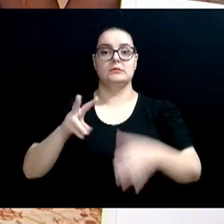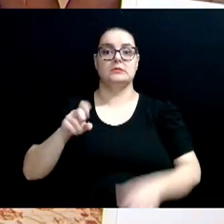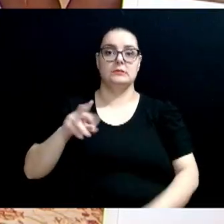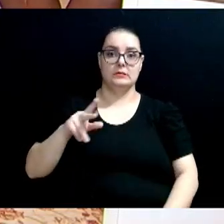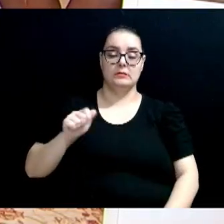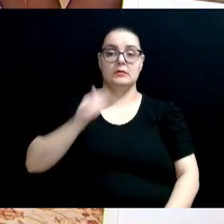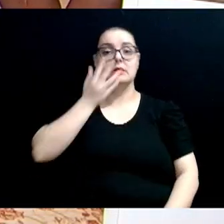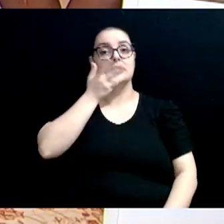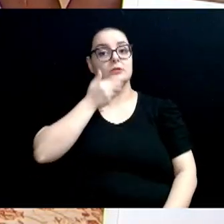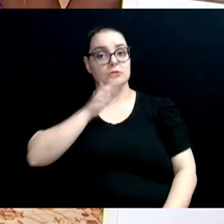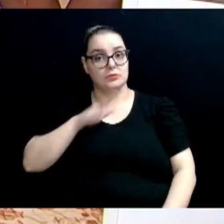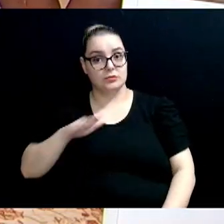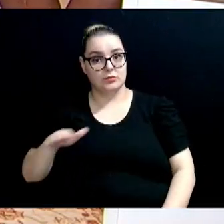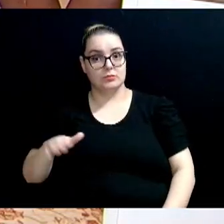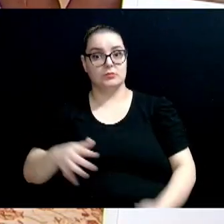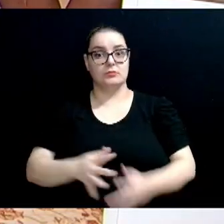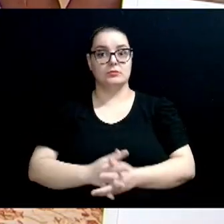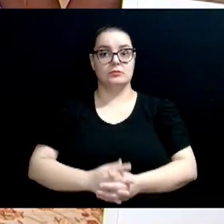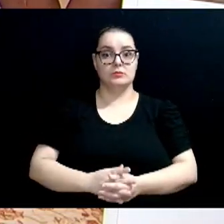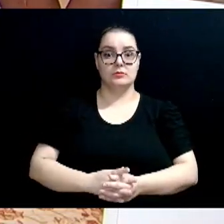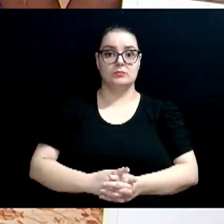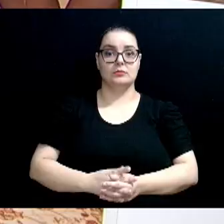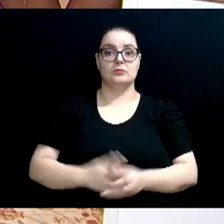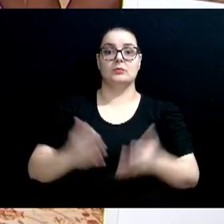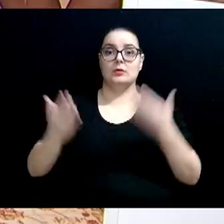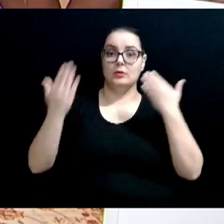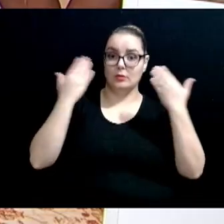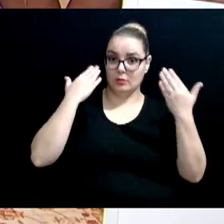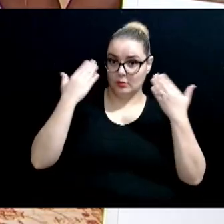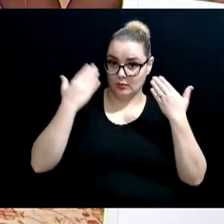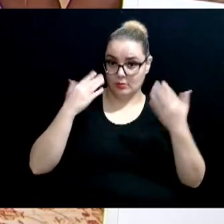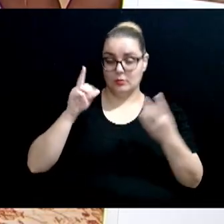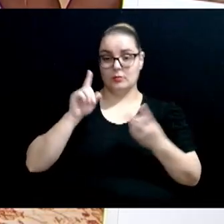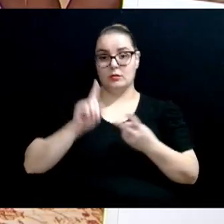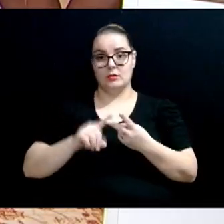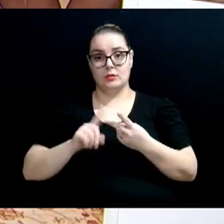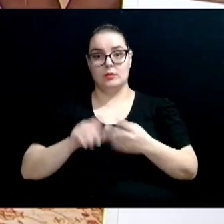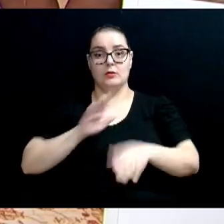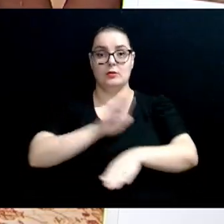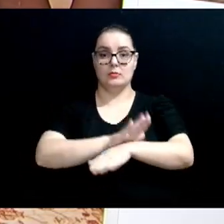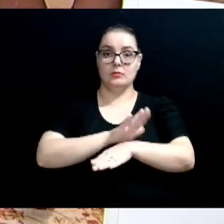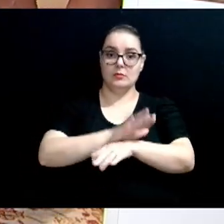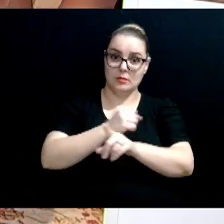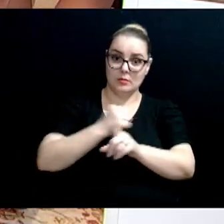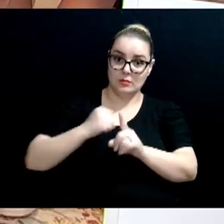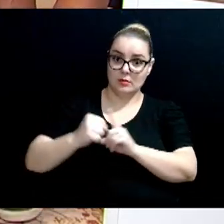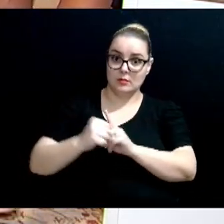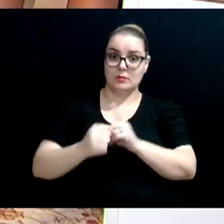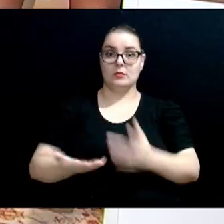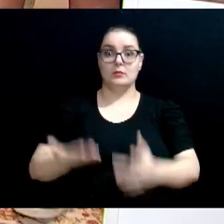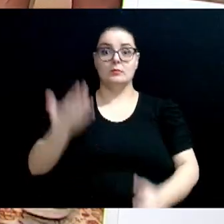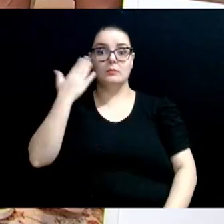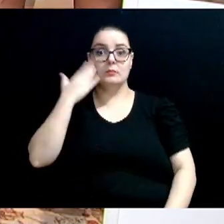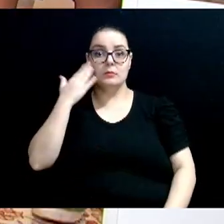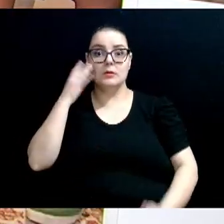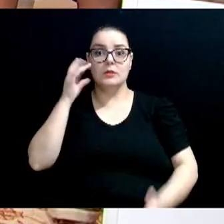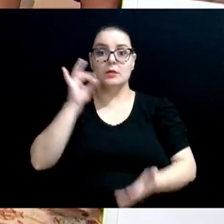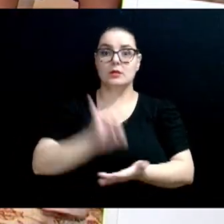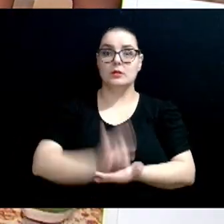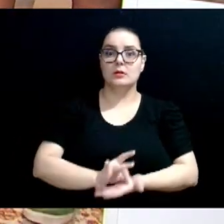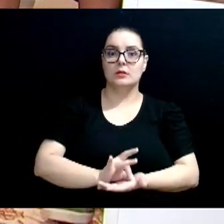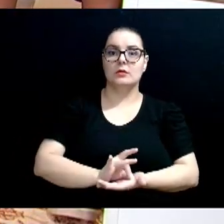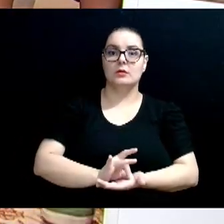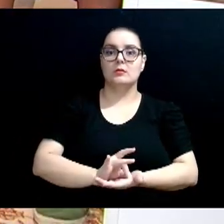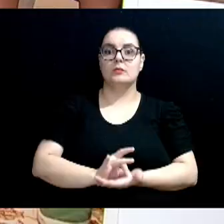que era uma psicóloga e uma assistente social para entender realmente